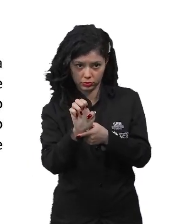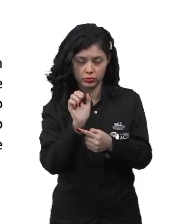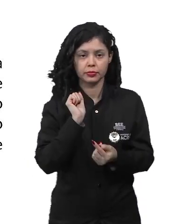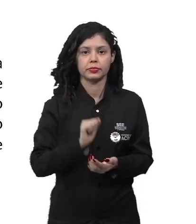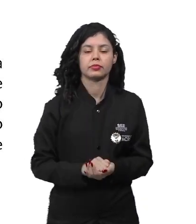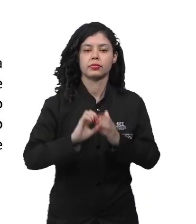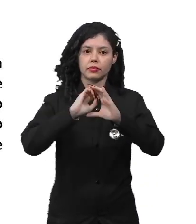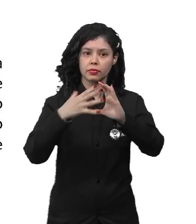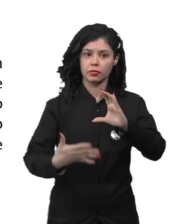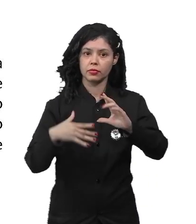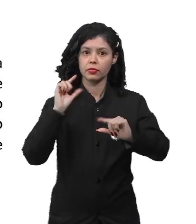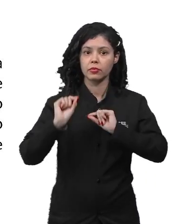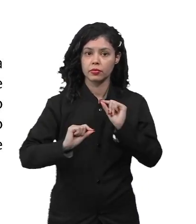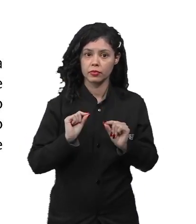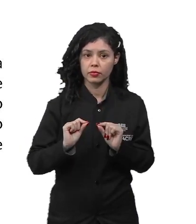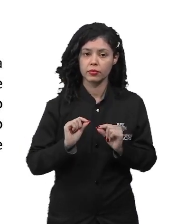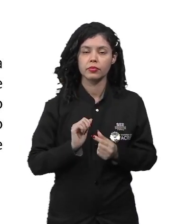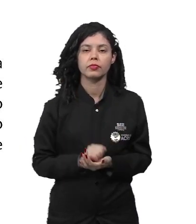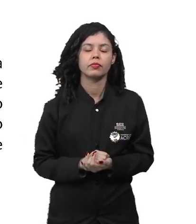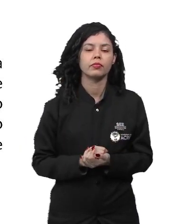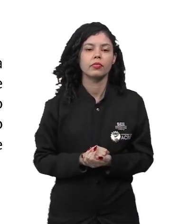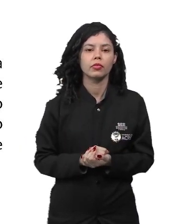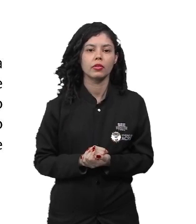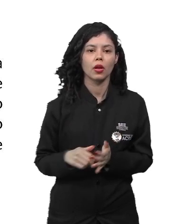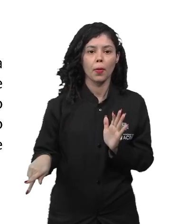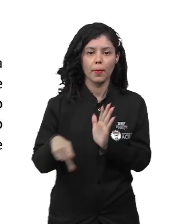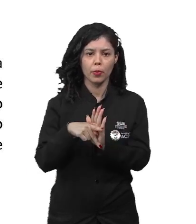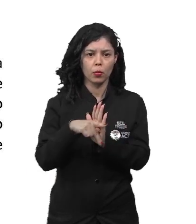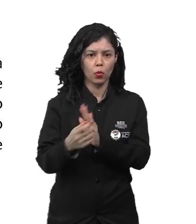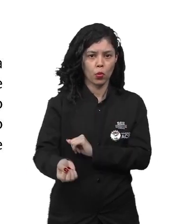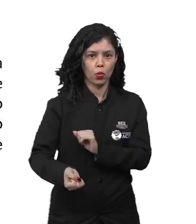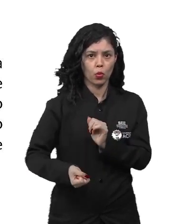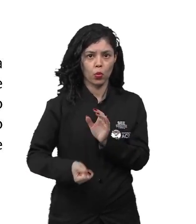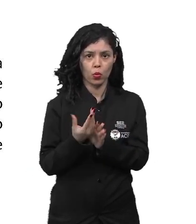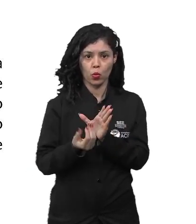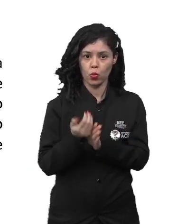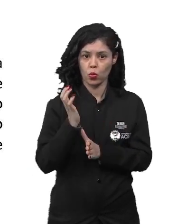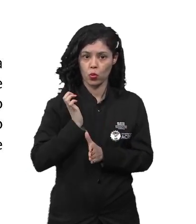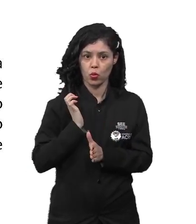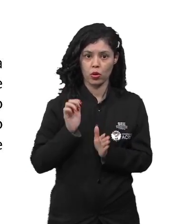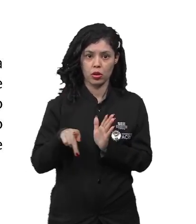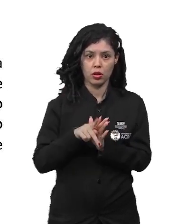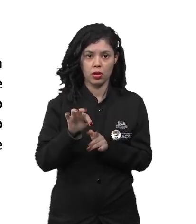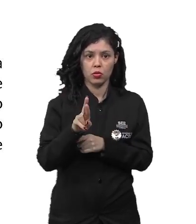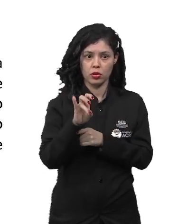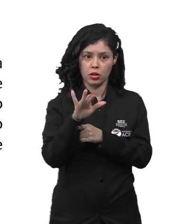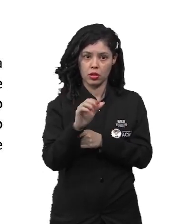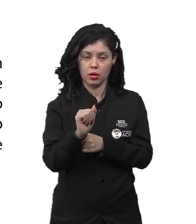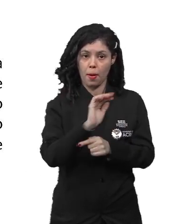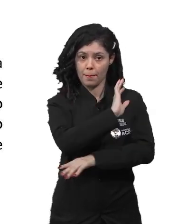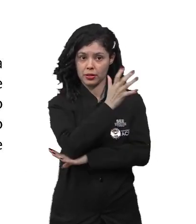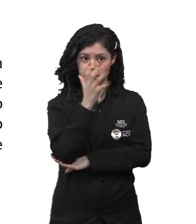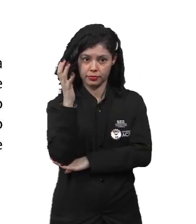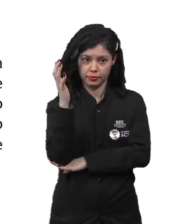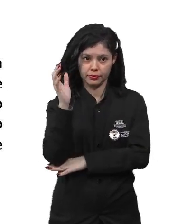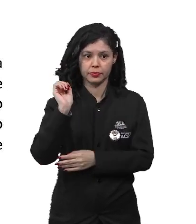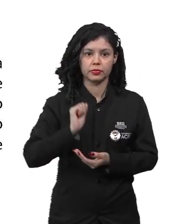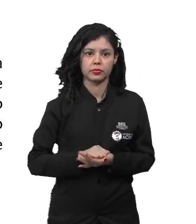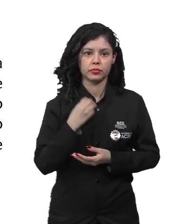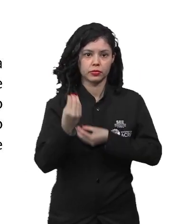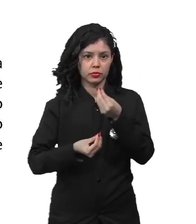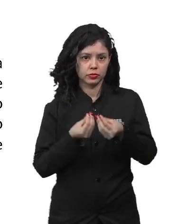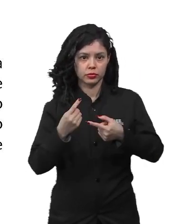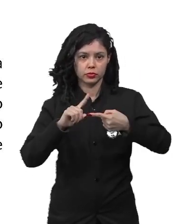biofertilizantes. Suas características quais são? Ele é rico em nutrientes essenciais para as plantas,